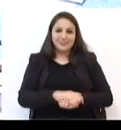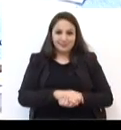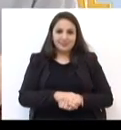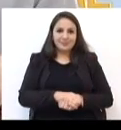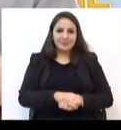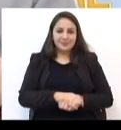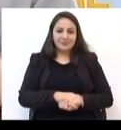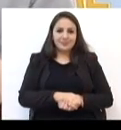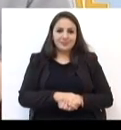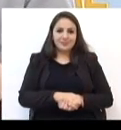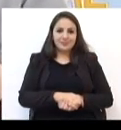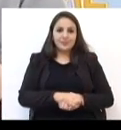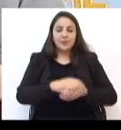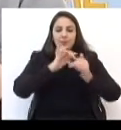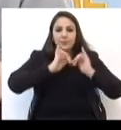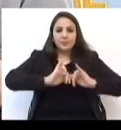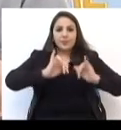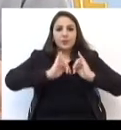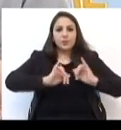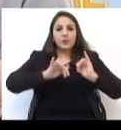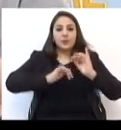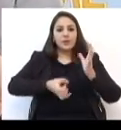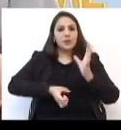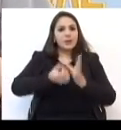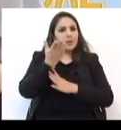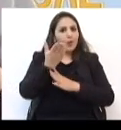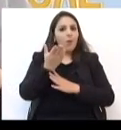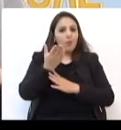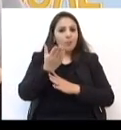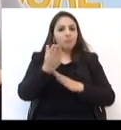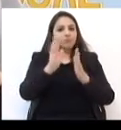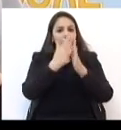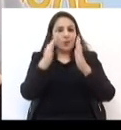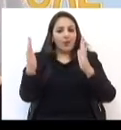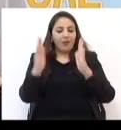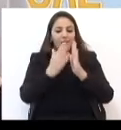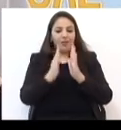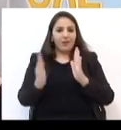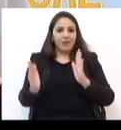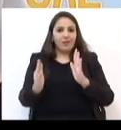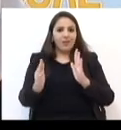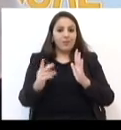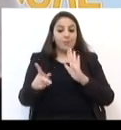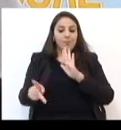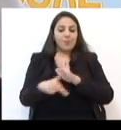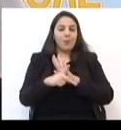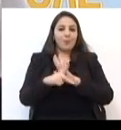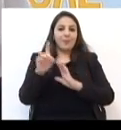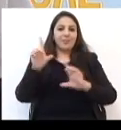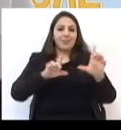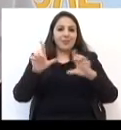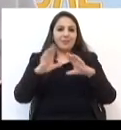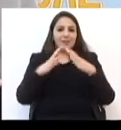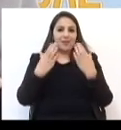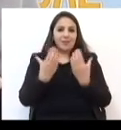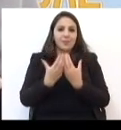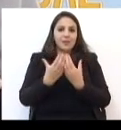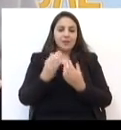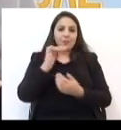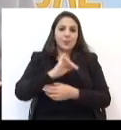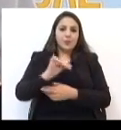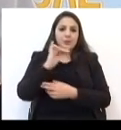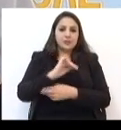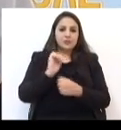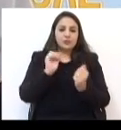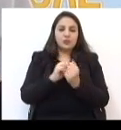comunidade. O programa gerou uma biblioteca. A biblioteca da TV Câmara,